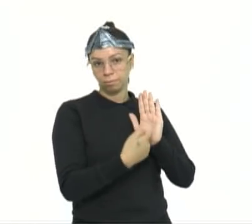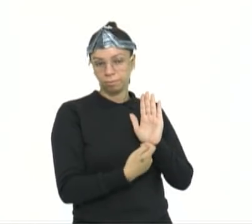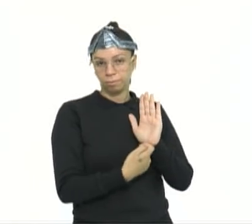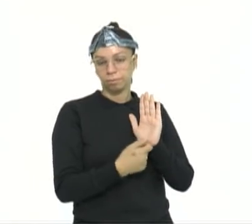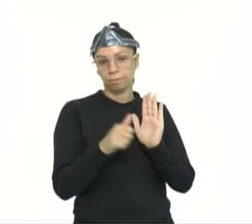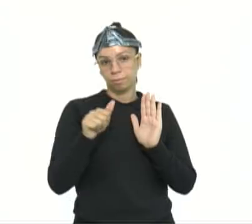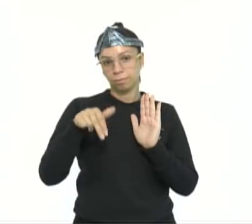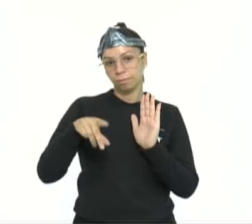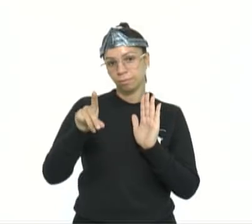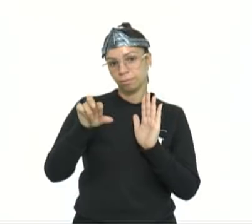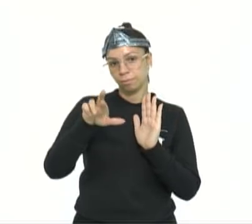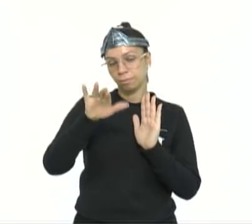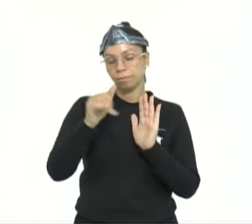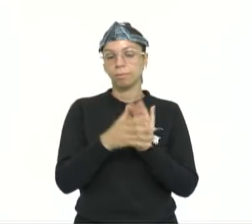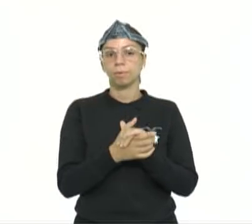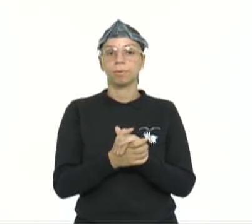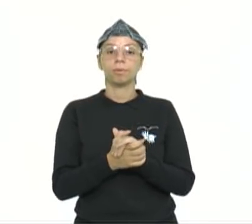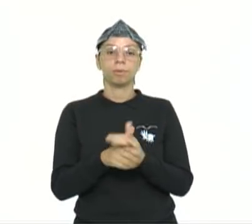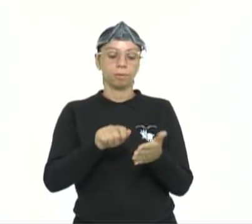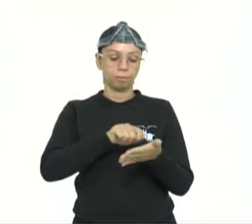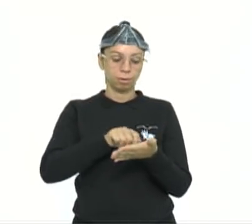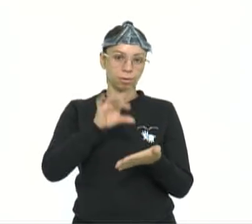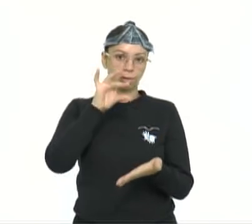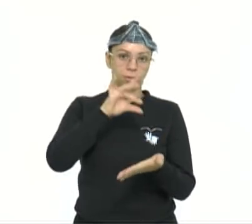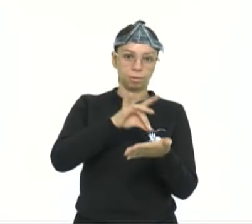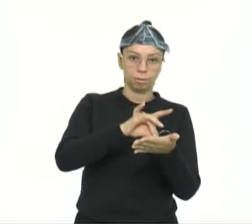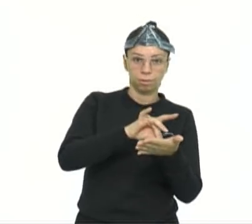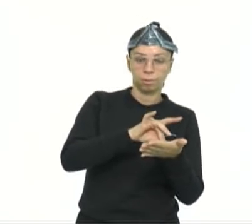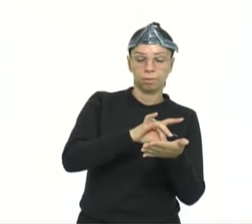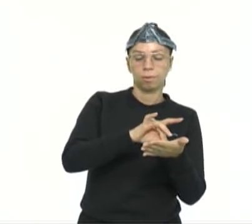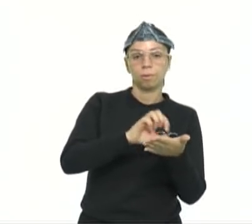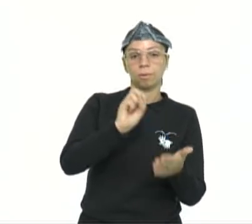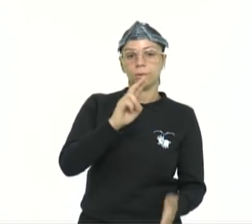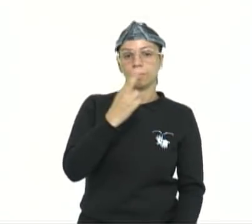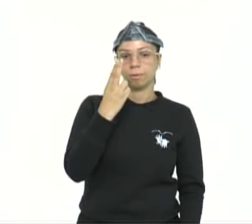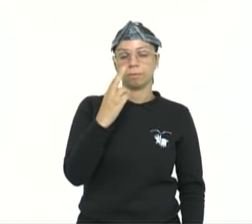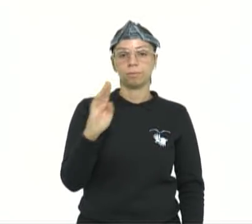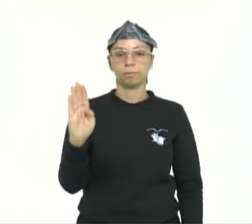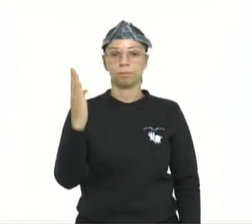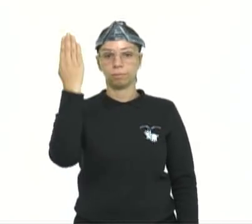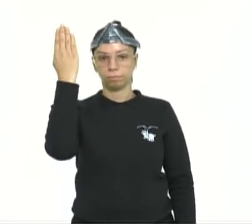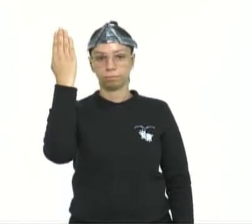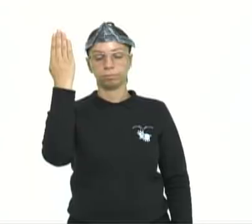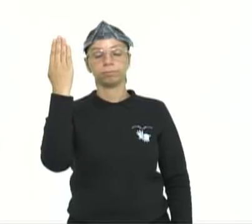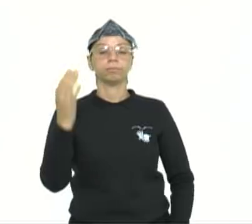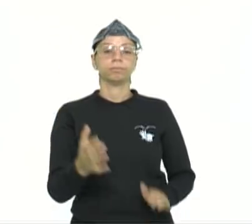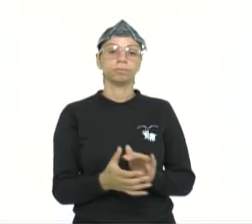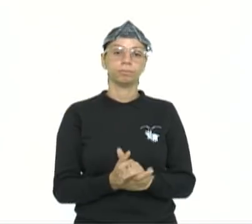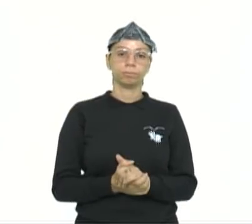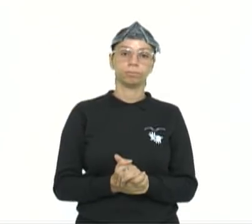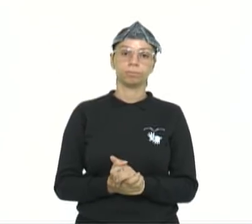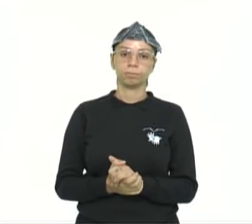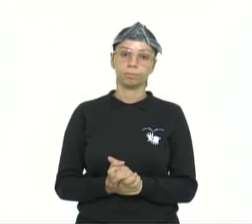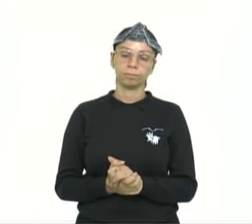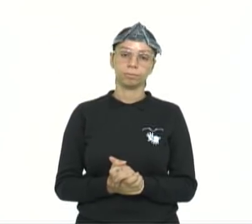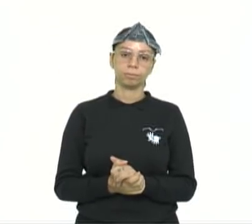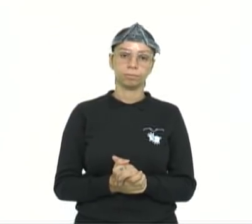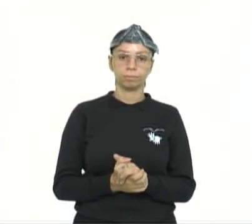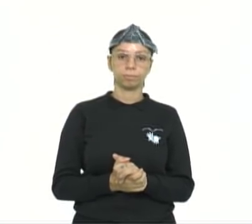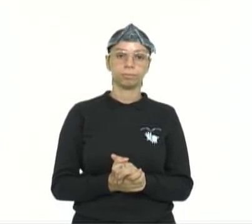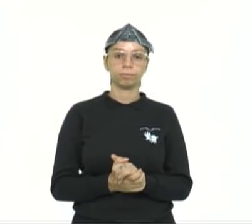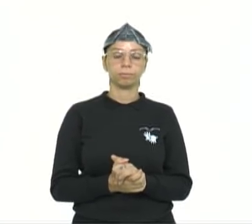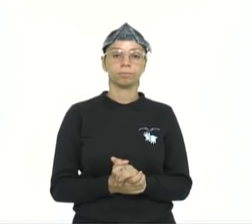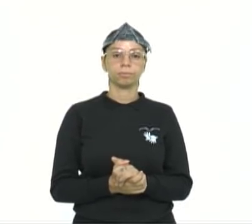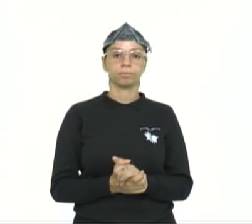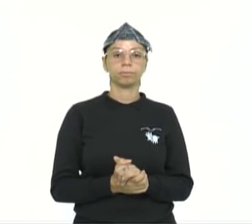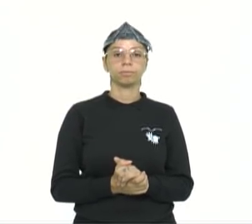André, escreva verdadeiro ou falso. Você pode colocar no seu caderno verdadeiro ou falso, se você preferir true or false, não tem